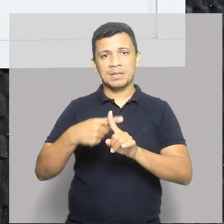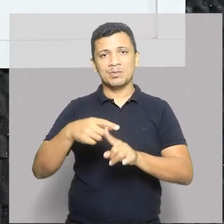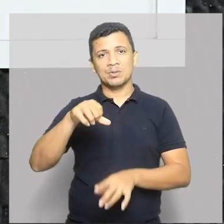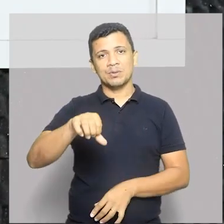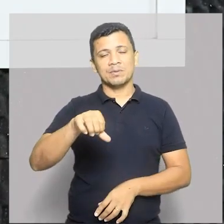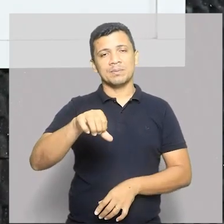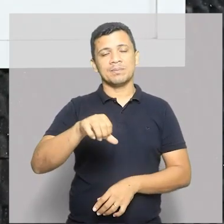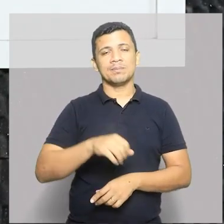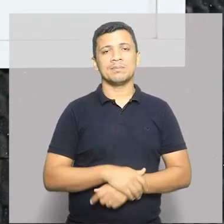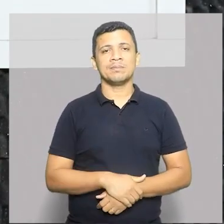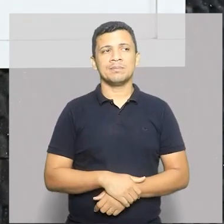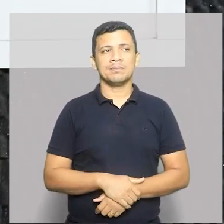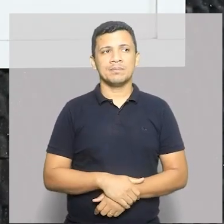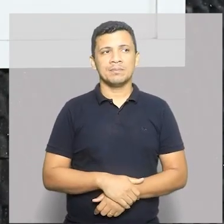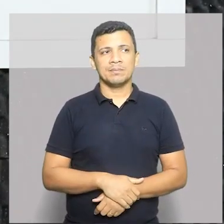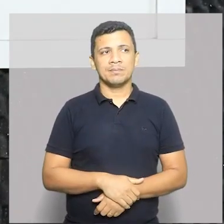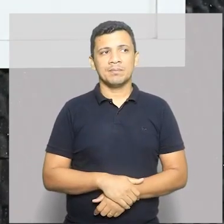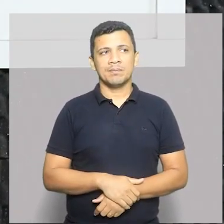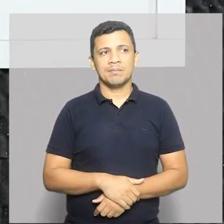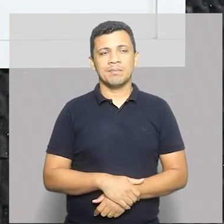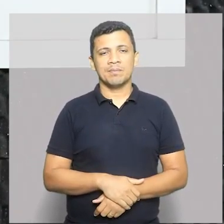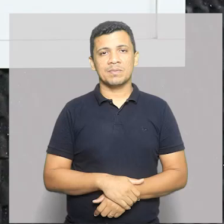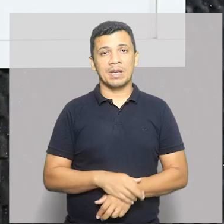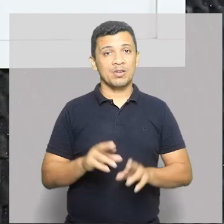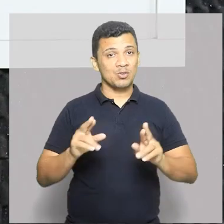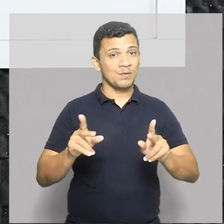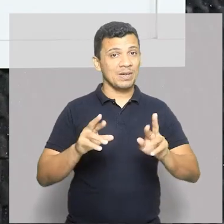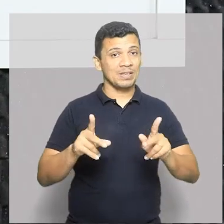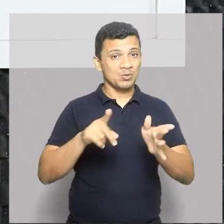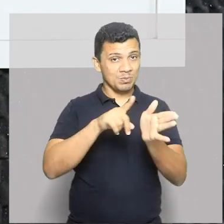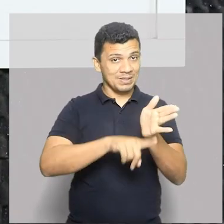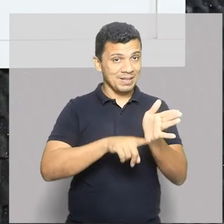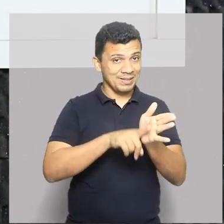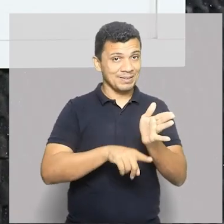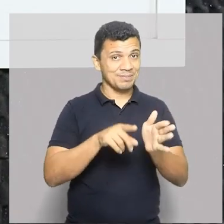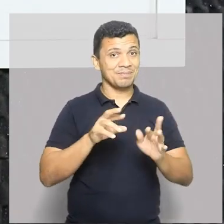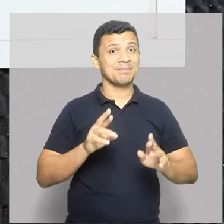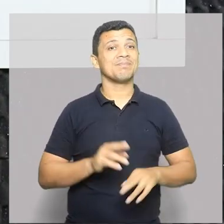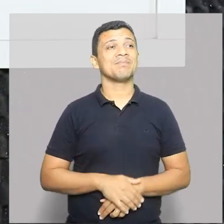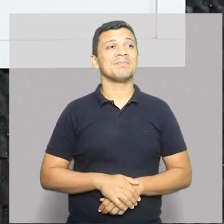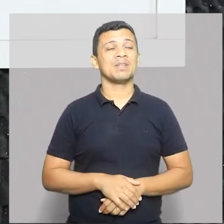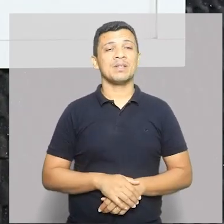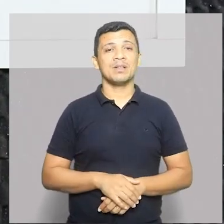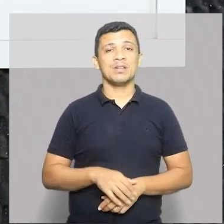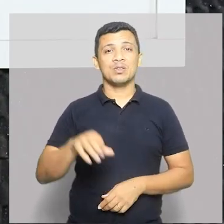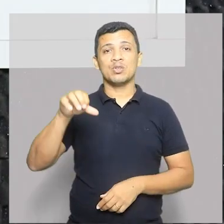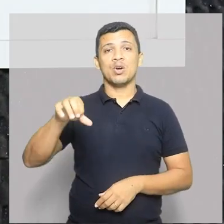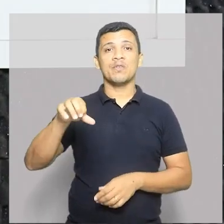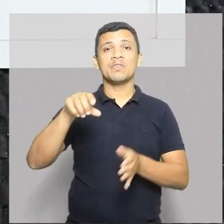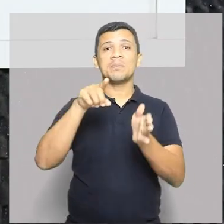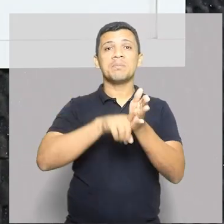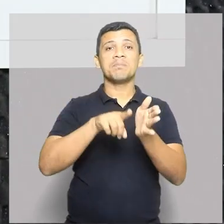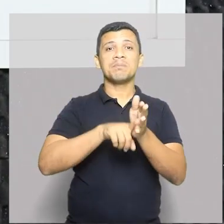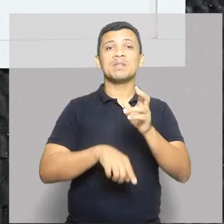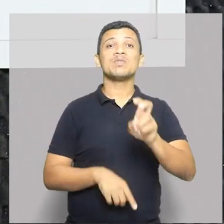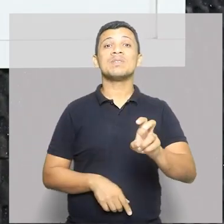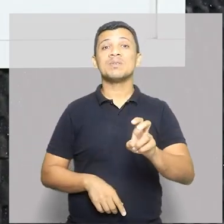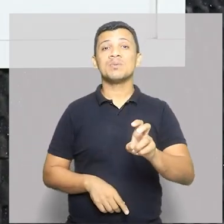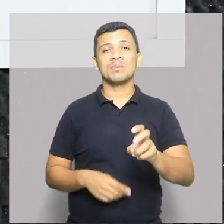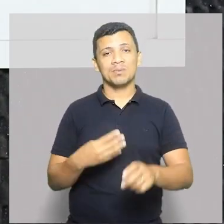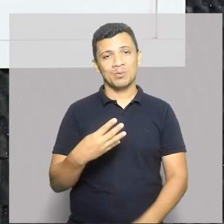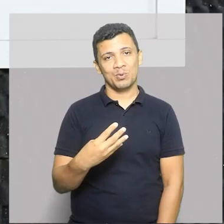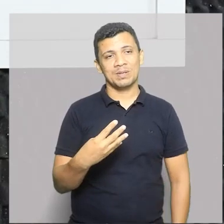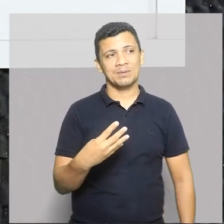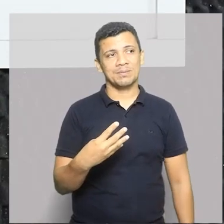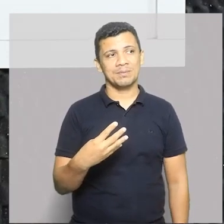9. Bora lá. 9, sinais diferentes subtrai, vai. Sinais diferentes subtrai. 9 menos 5, 4. Então aqui,